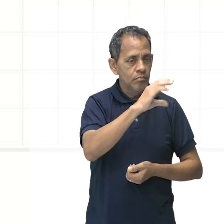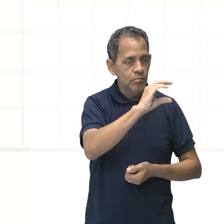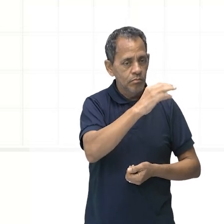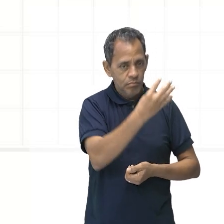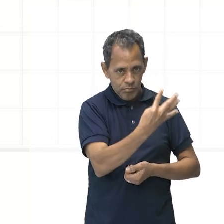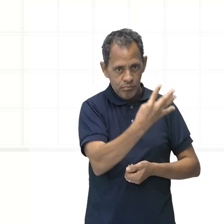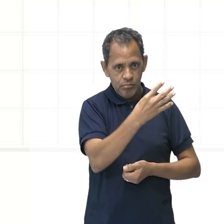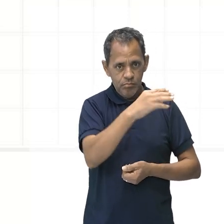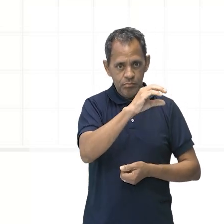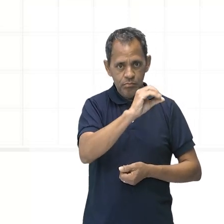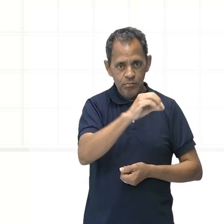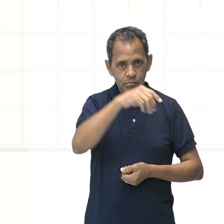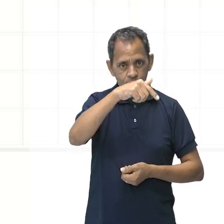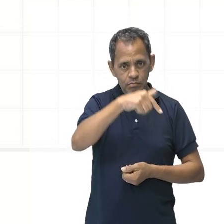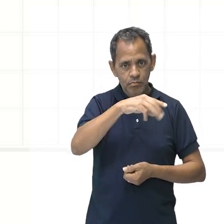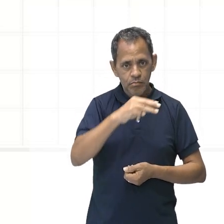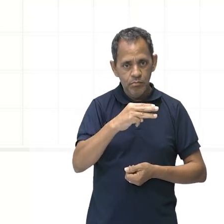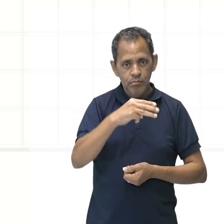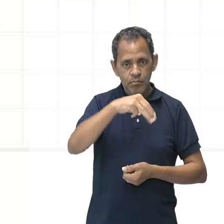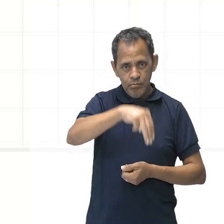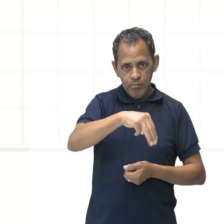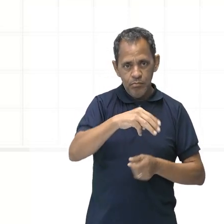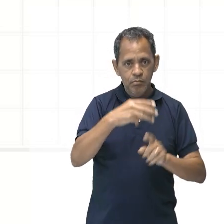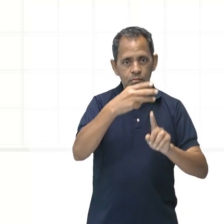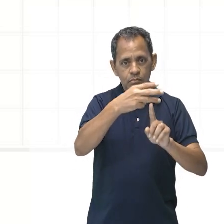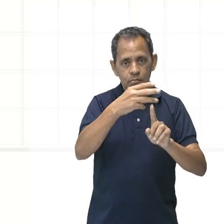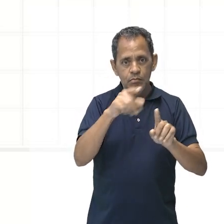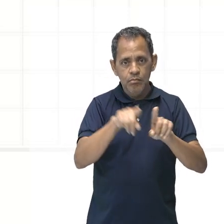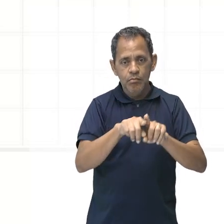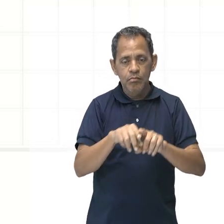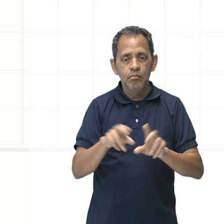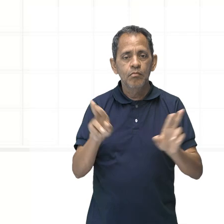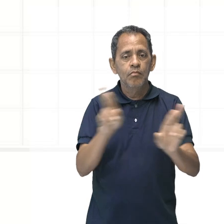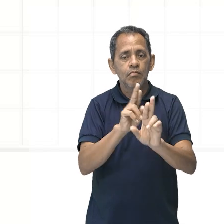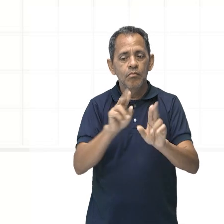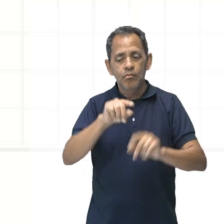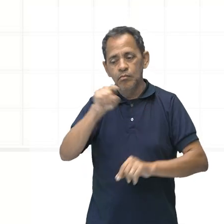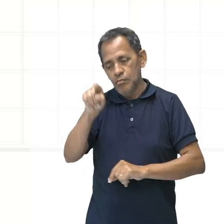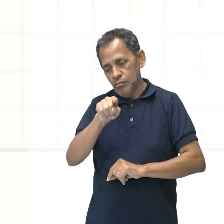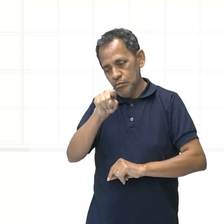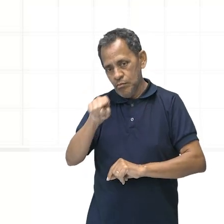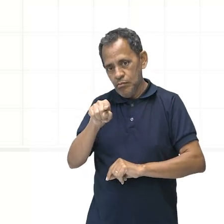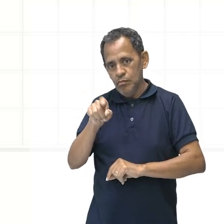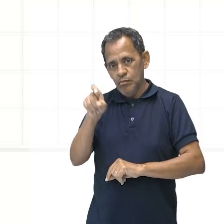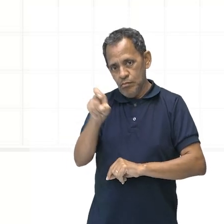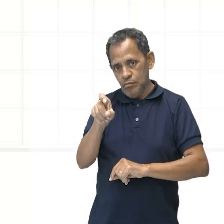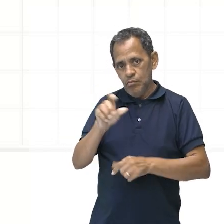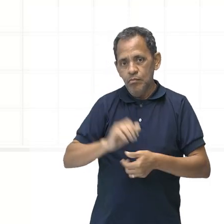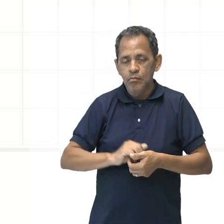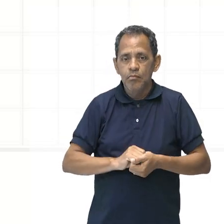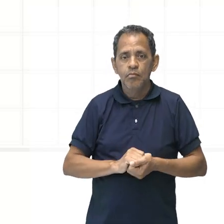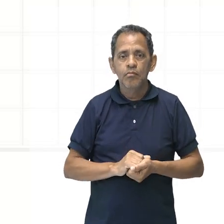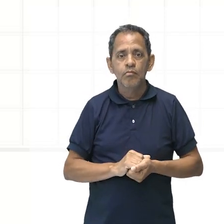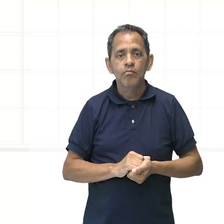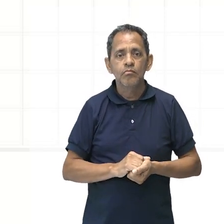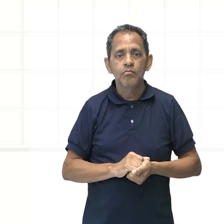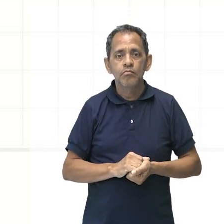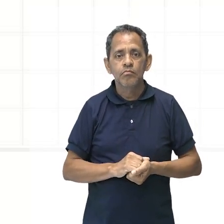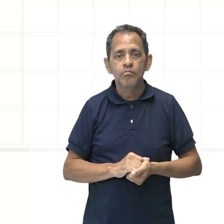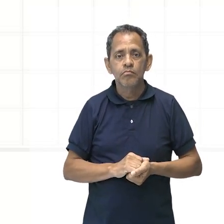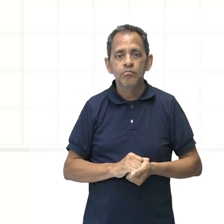0,407 metros cúbicos vai equivaler a X, certo? Fazendo aqui o